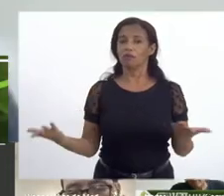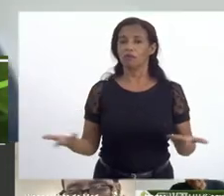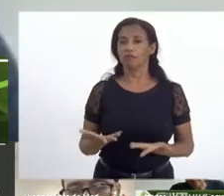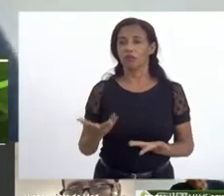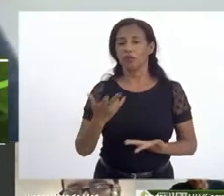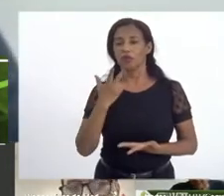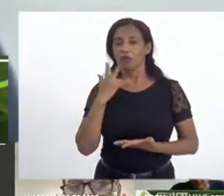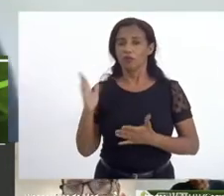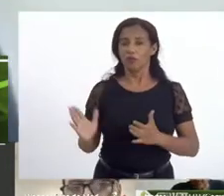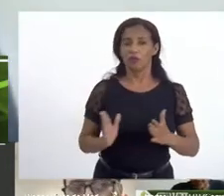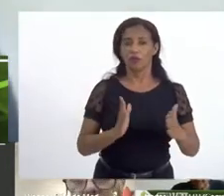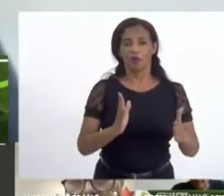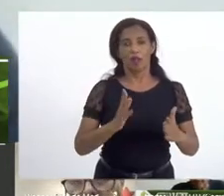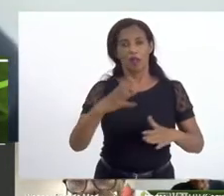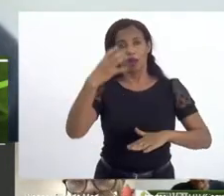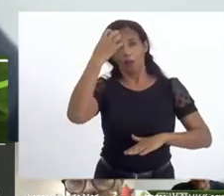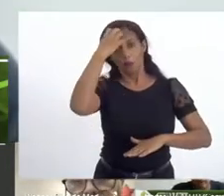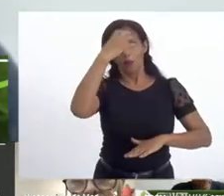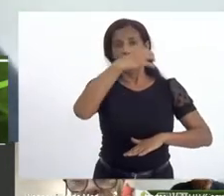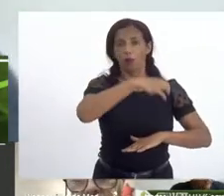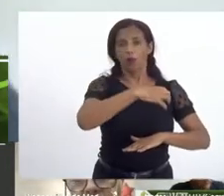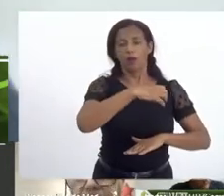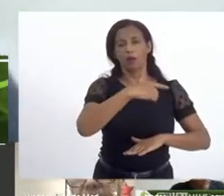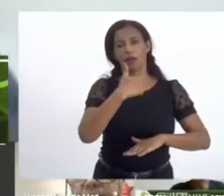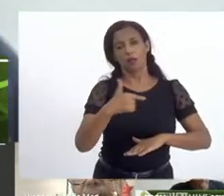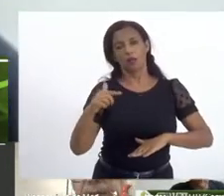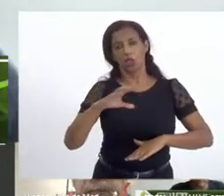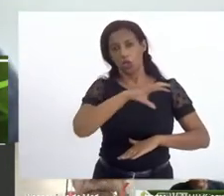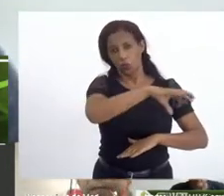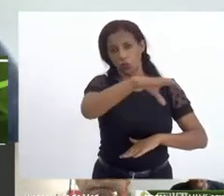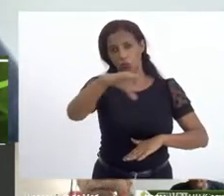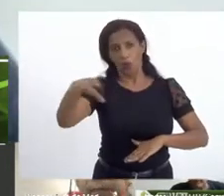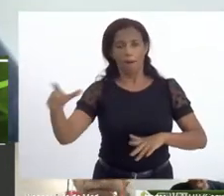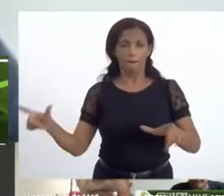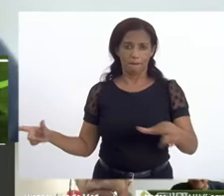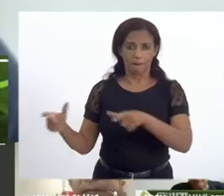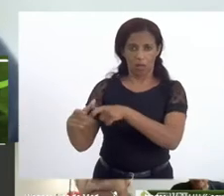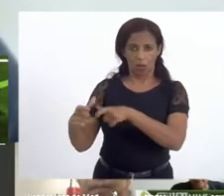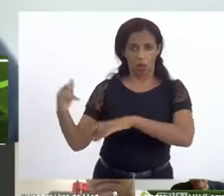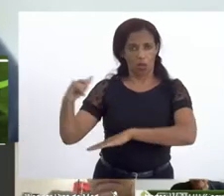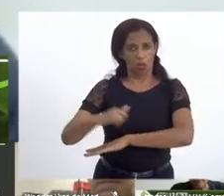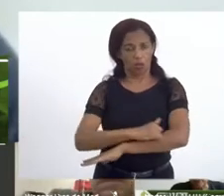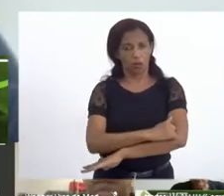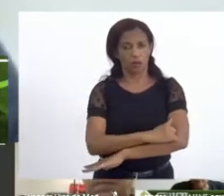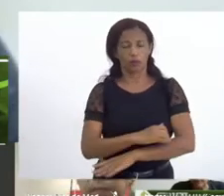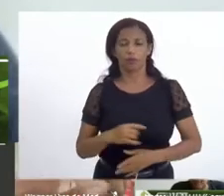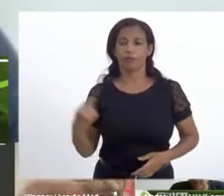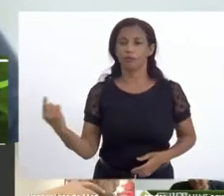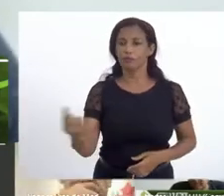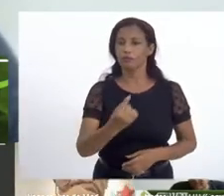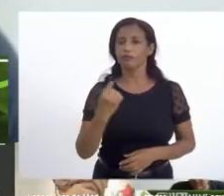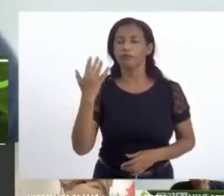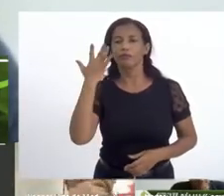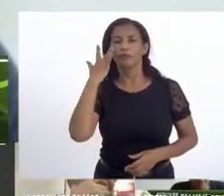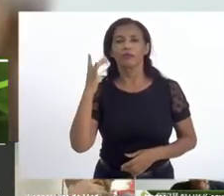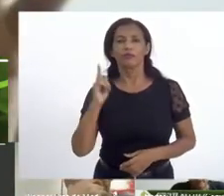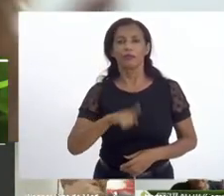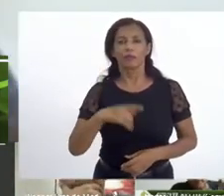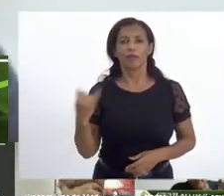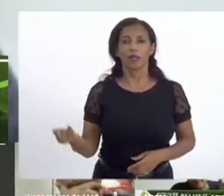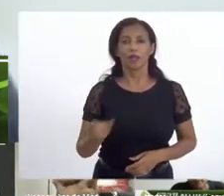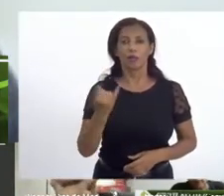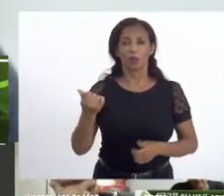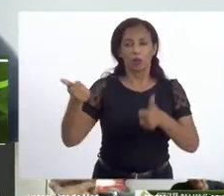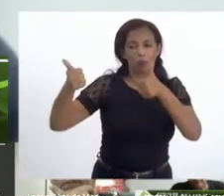vou falar talvez por Angra e pelos demais colegas dos aeroportos regionais menores, né? Nós achamos que é importante